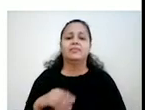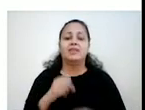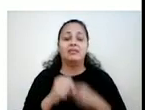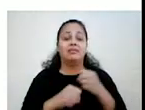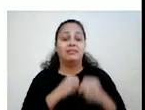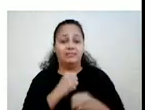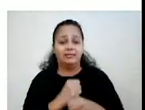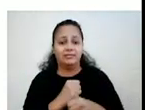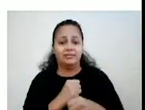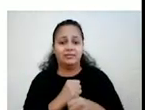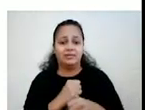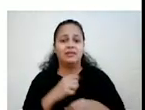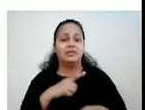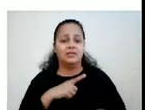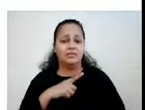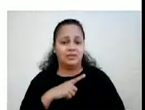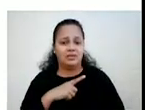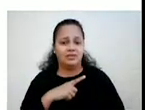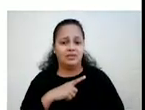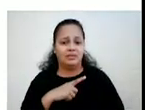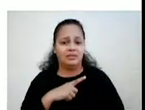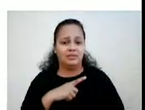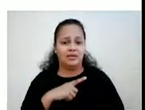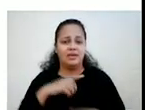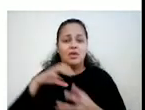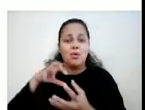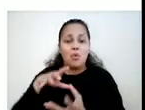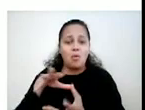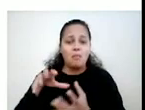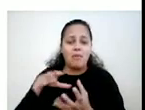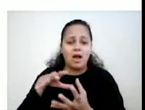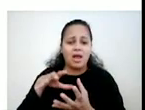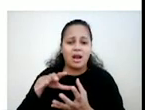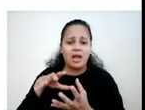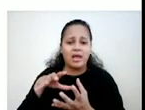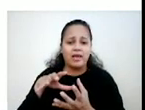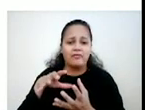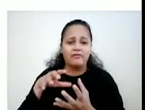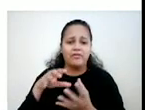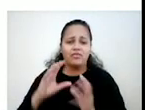1917, pessoal, a gente vai ter uma